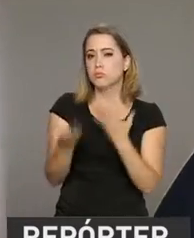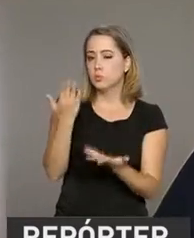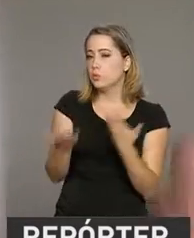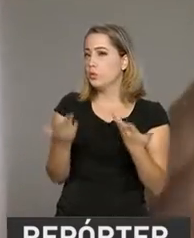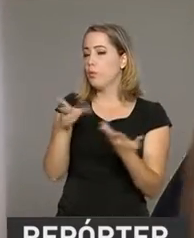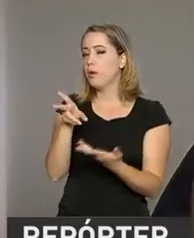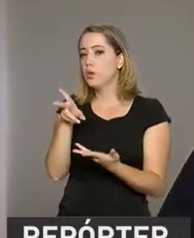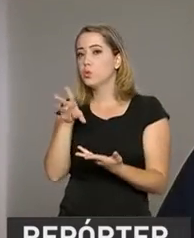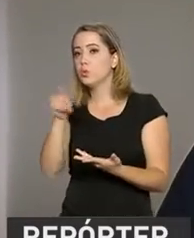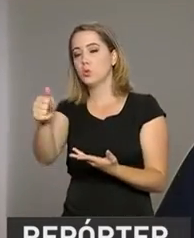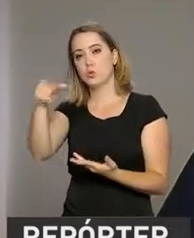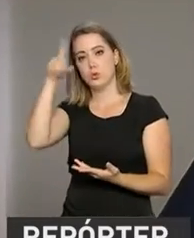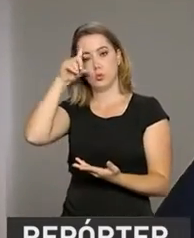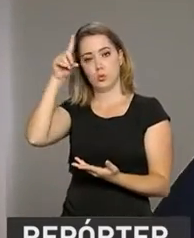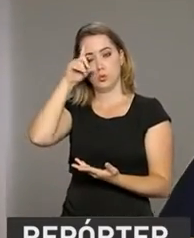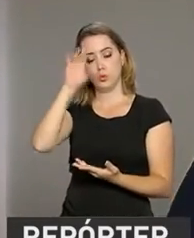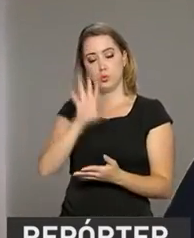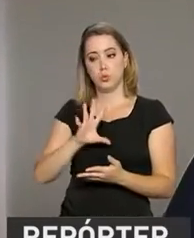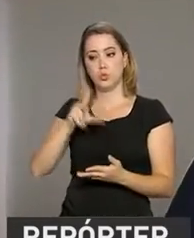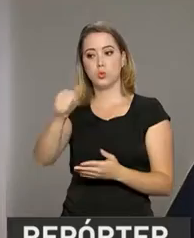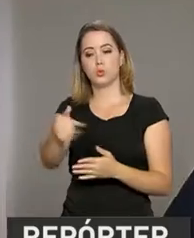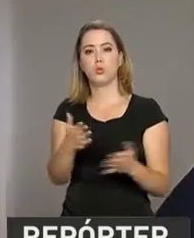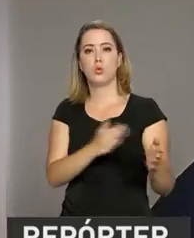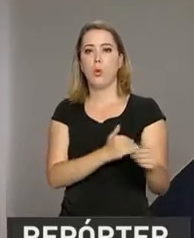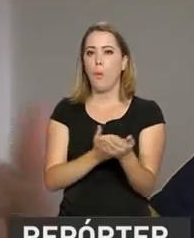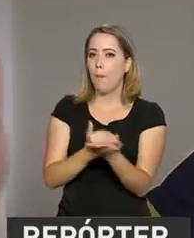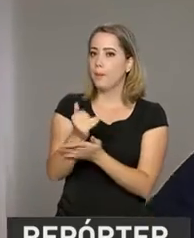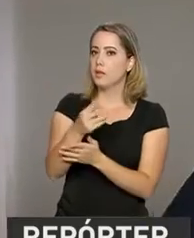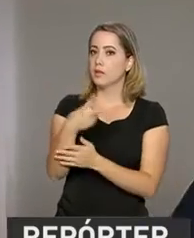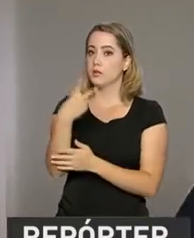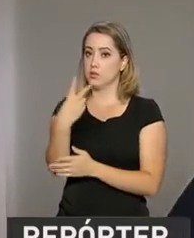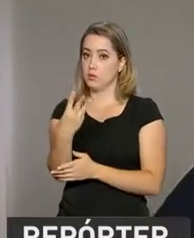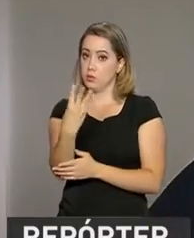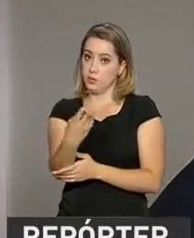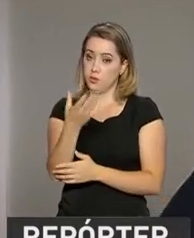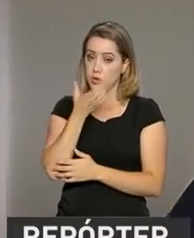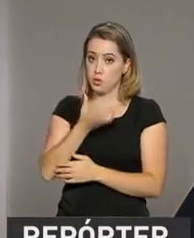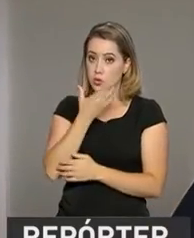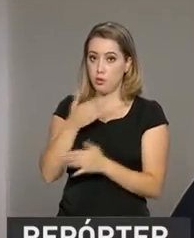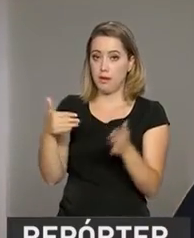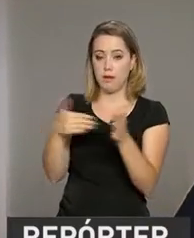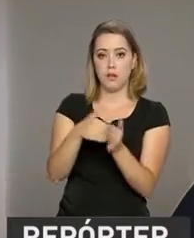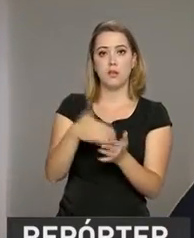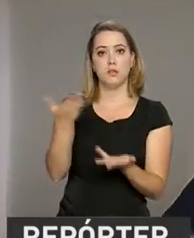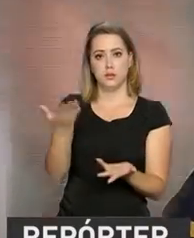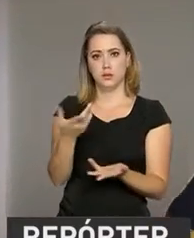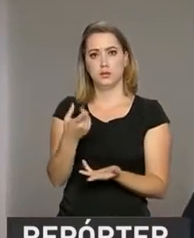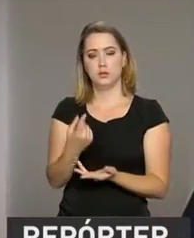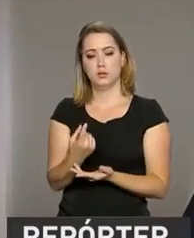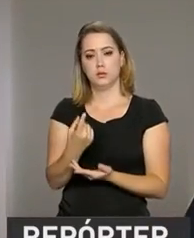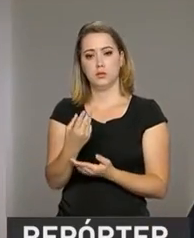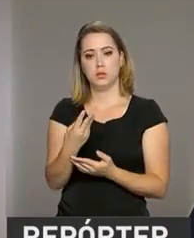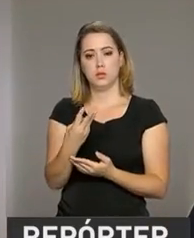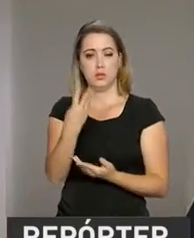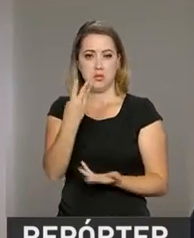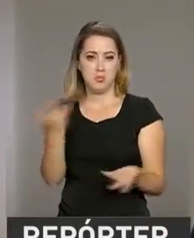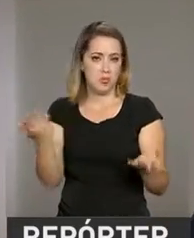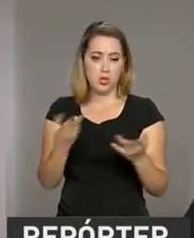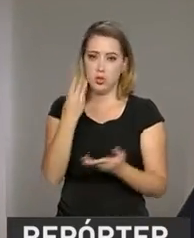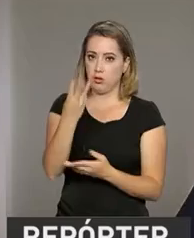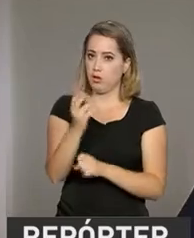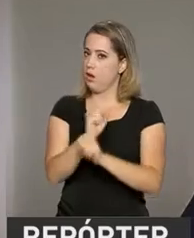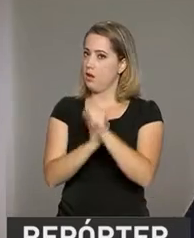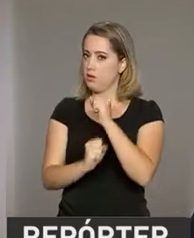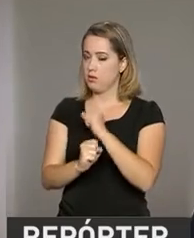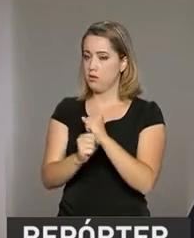diária, pegando todo o período de dia 23 de dezembro até o final de ano, dia 1º esse ano e dia 3 o ano passado, nós